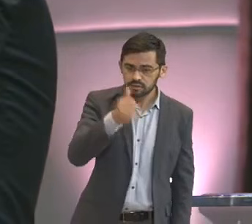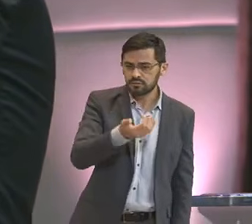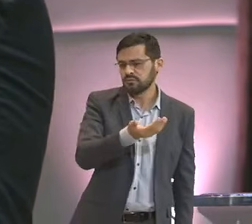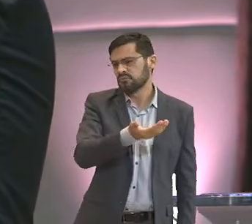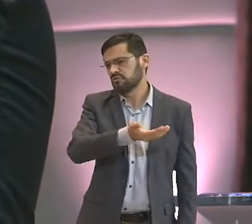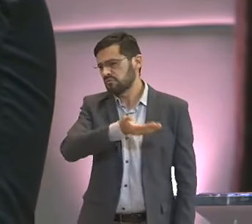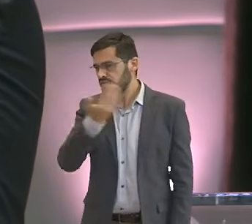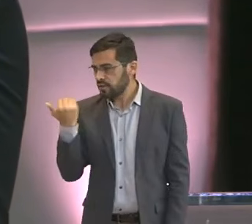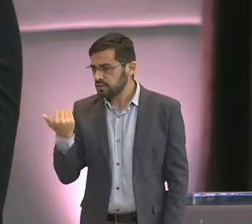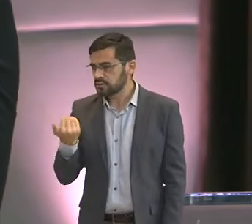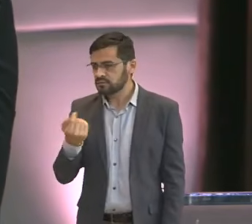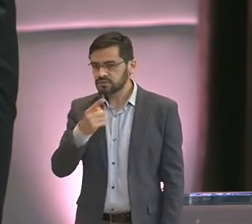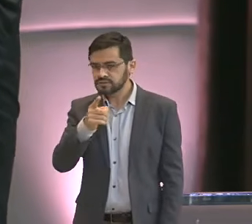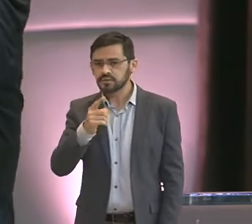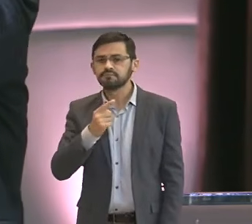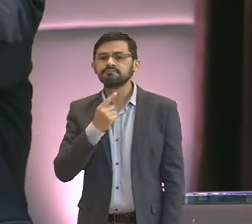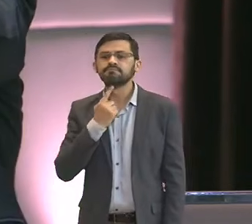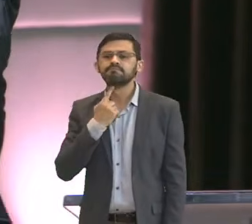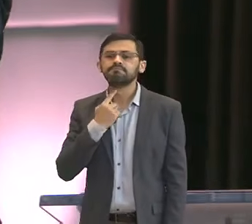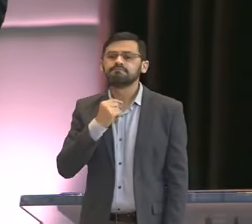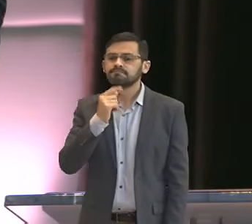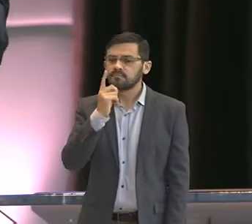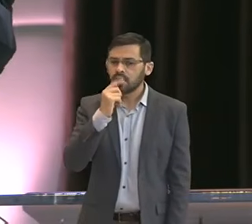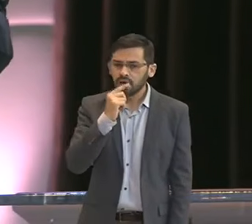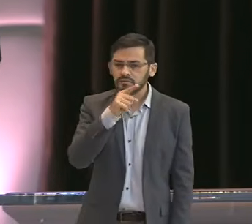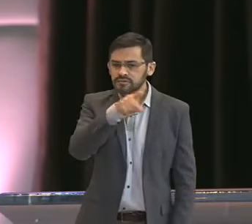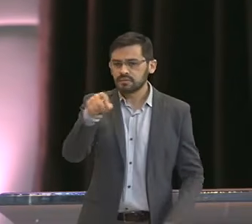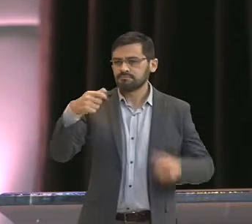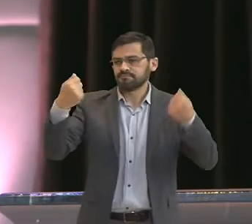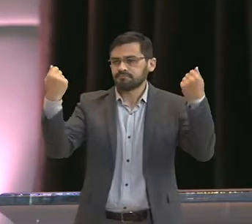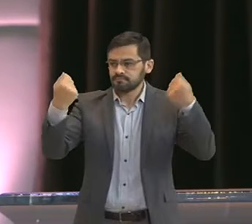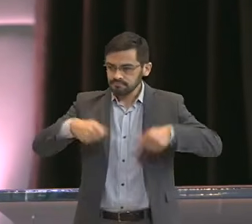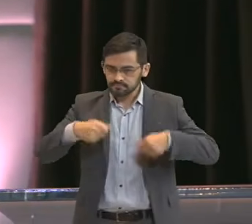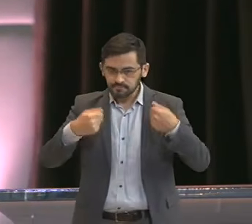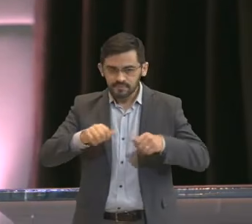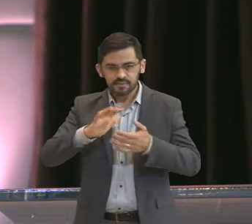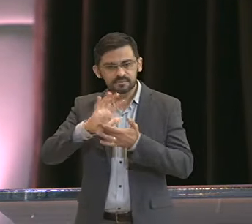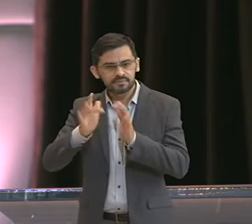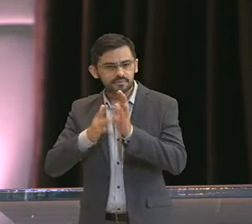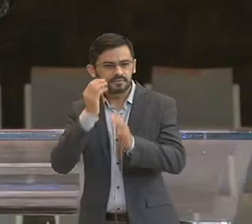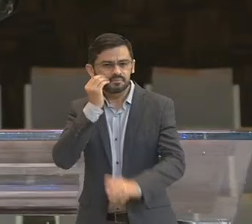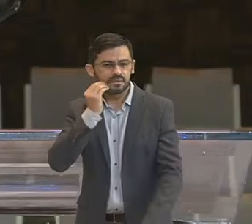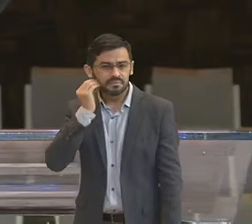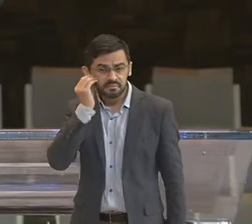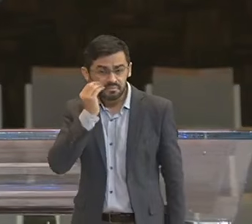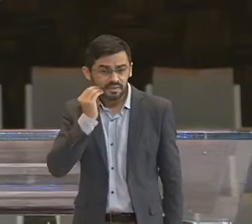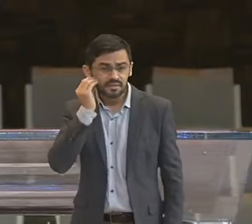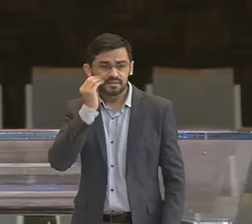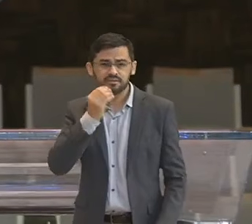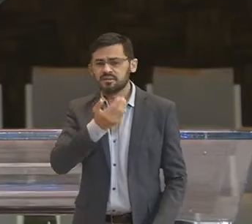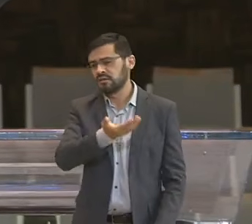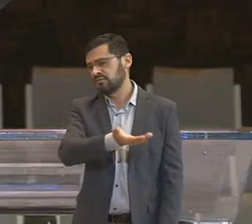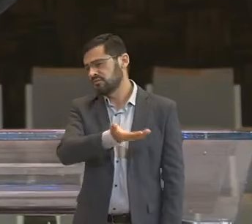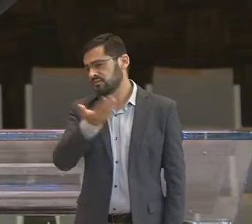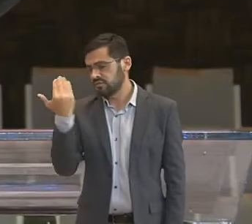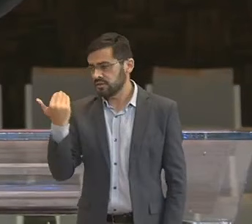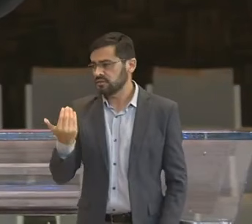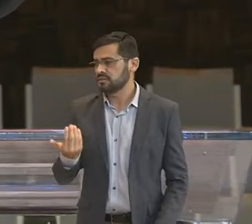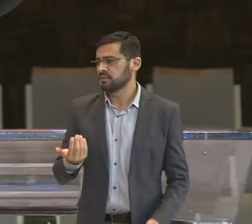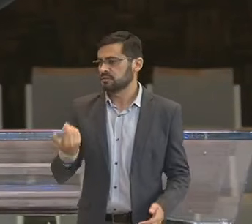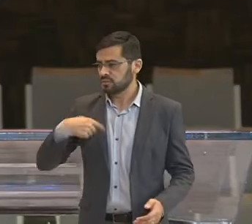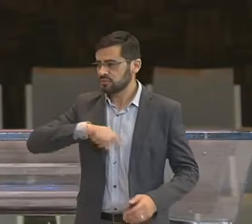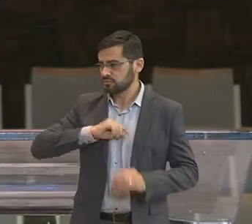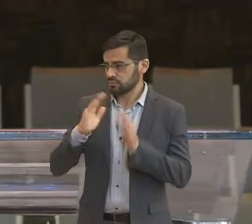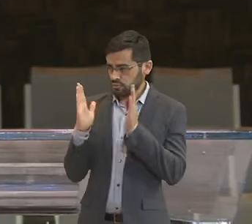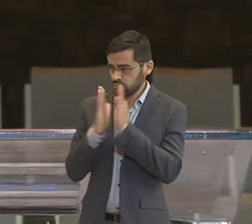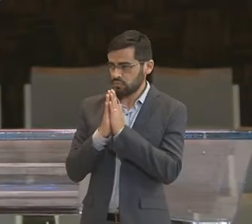venha, você está com sede, você precisa de Jesus, beba dessa fonte. Vai saindo do seu lugar agora para a gente